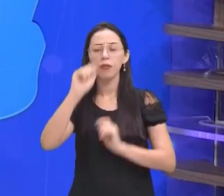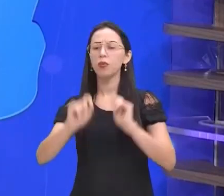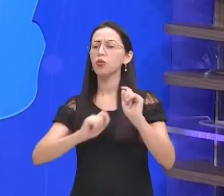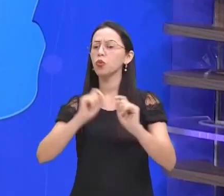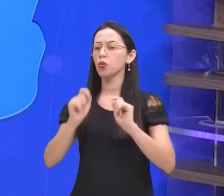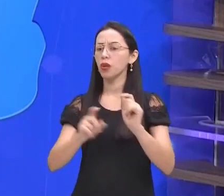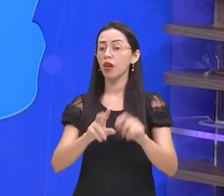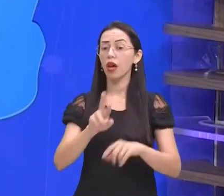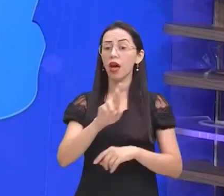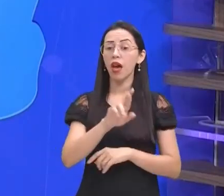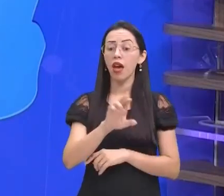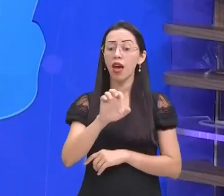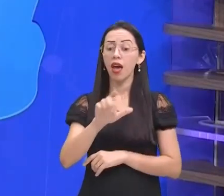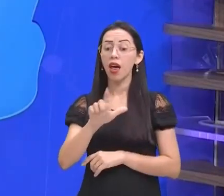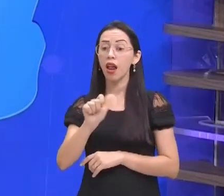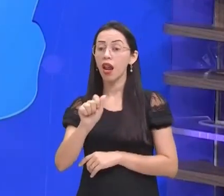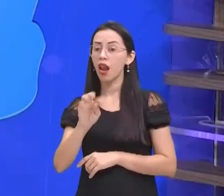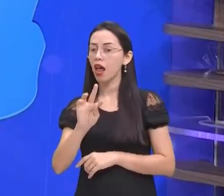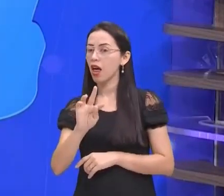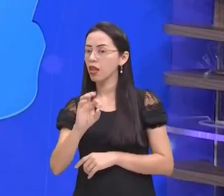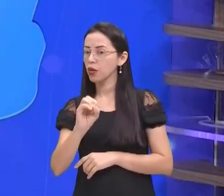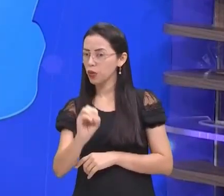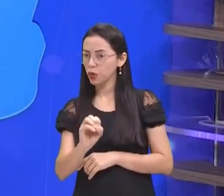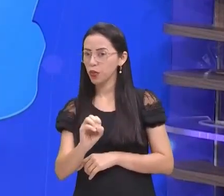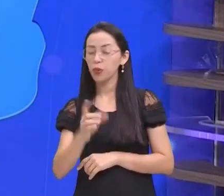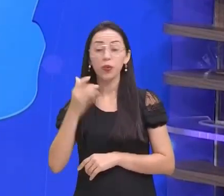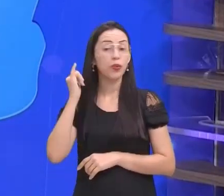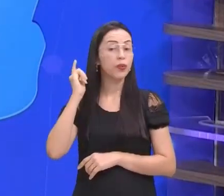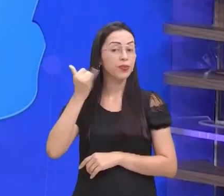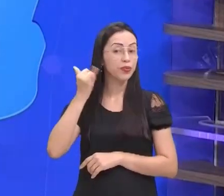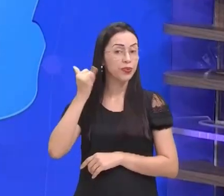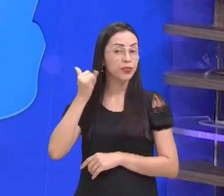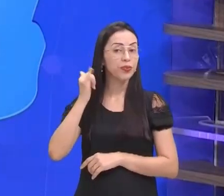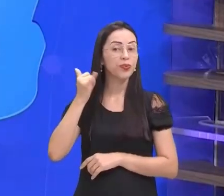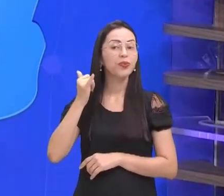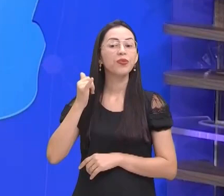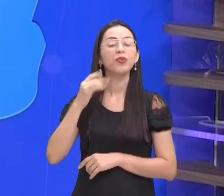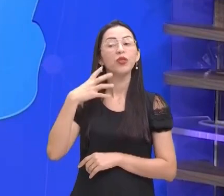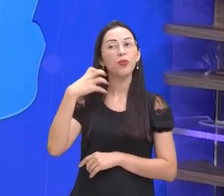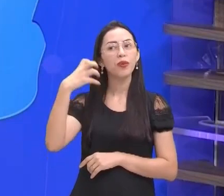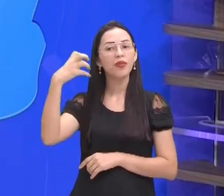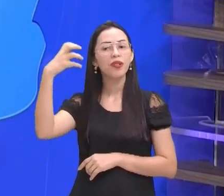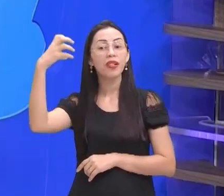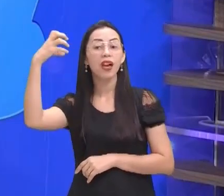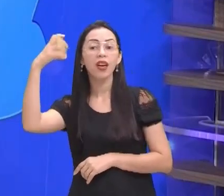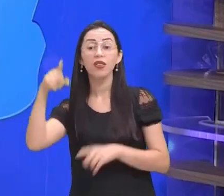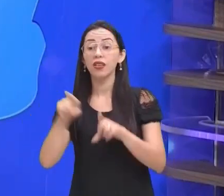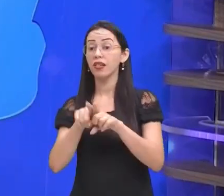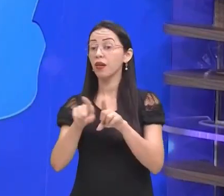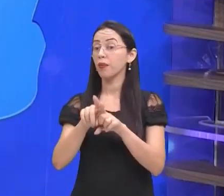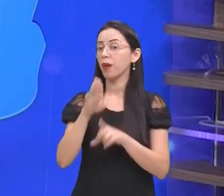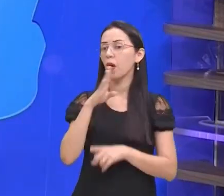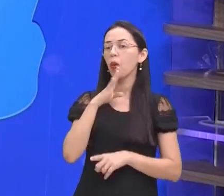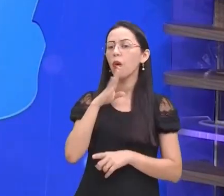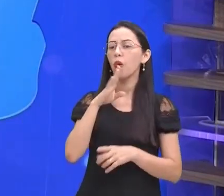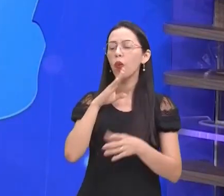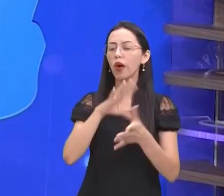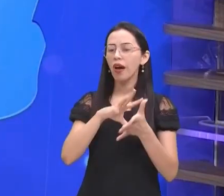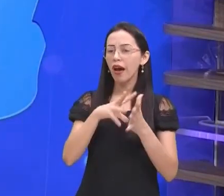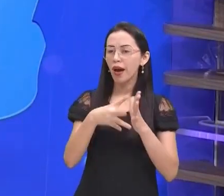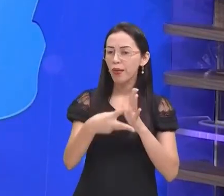viagem e principalmente saber mais ainda sobre a Amazônia? Sim ou não?